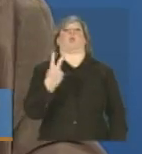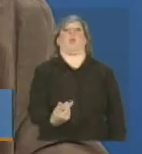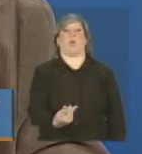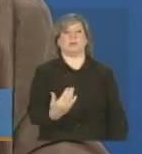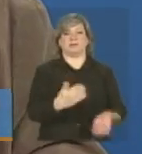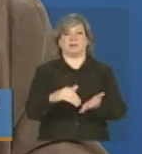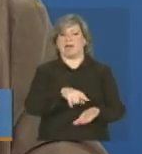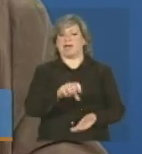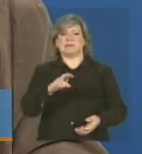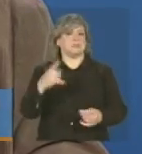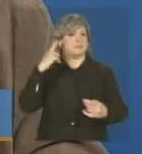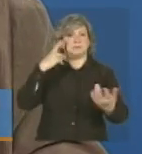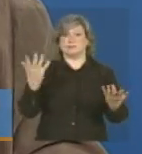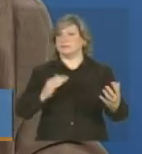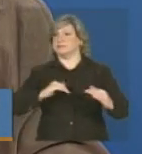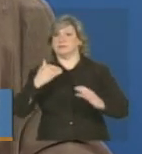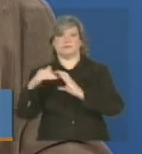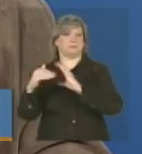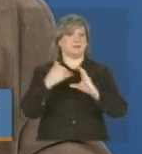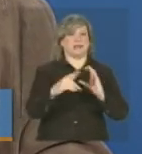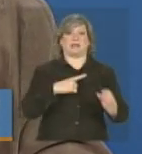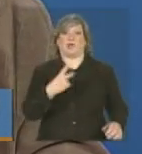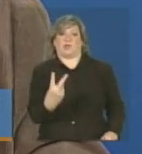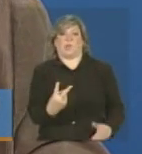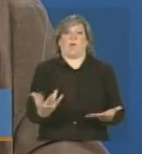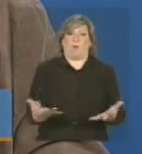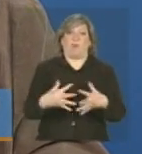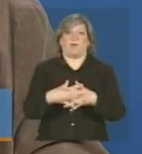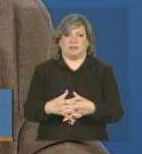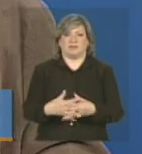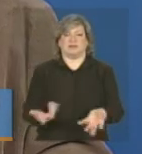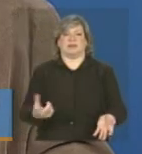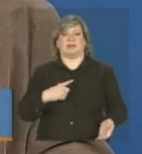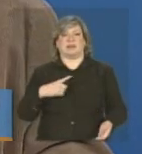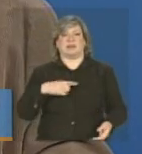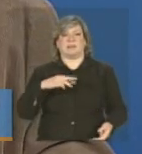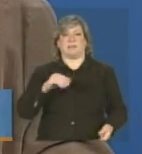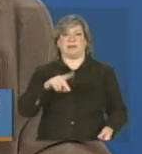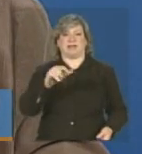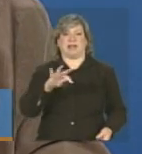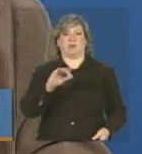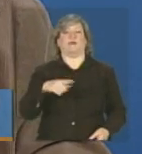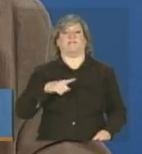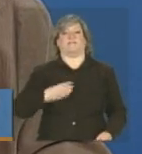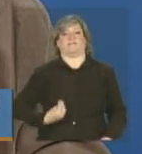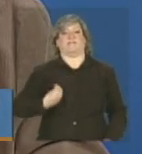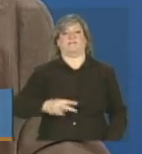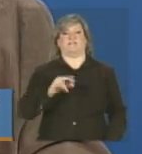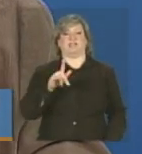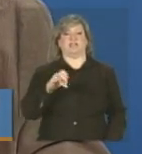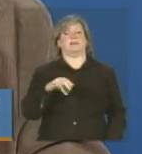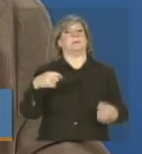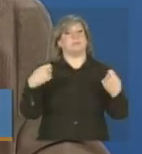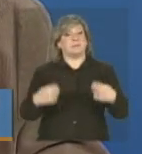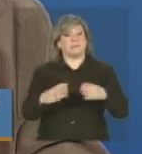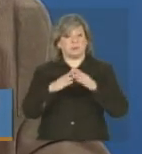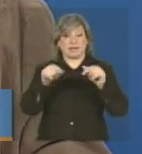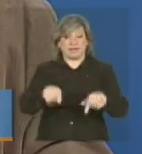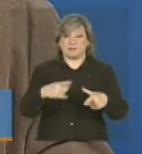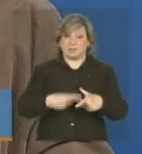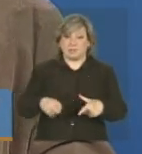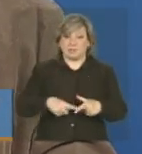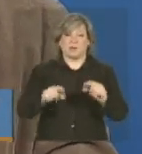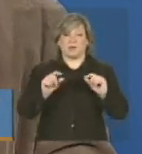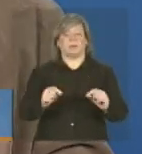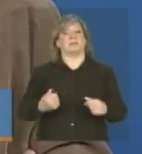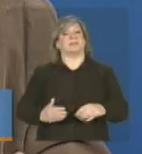sistema não sabe para quem mandar, porque ele tem dois secretários com mandatos vigentes, dois presidentes de conselho com mandato vigente. A solução desse problema é ir